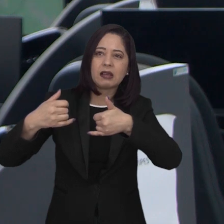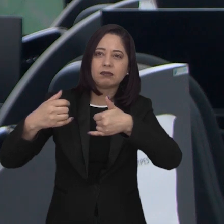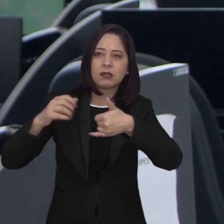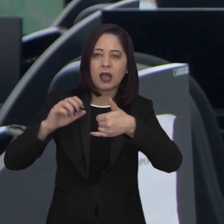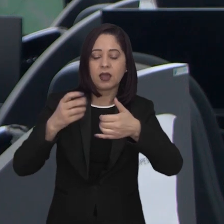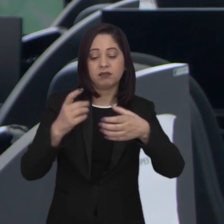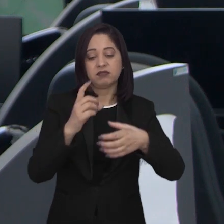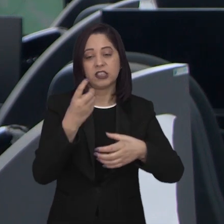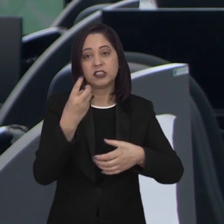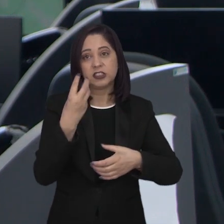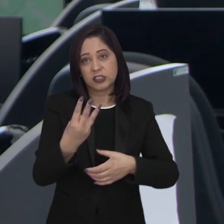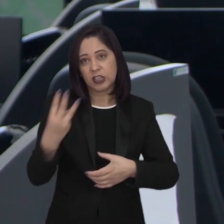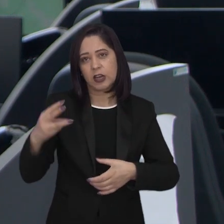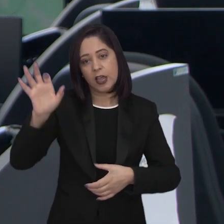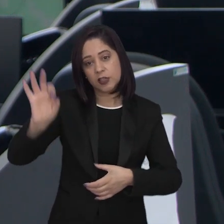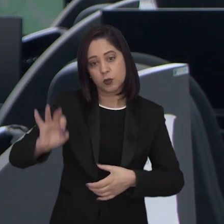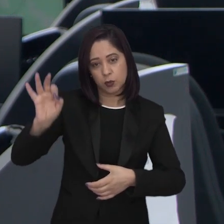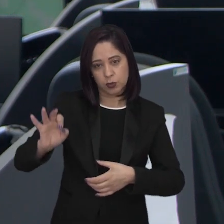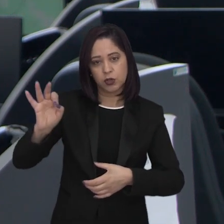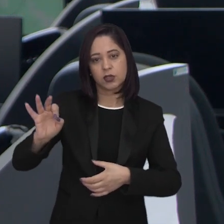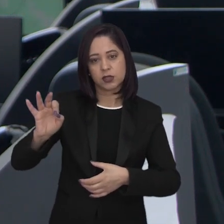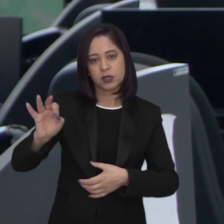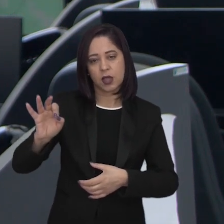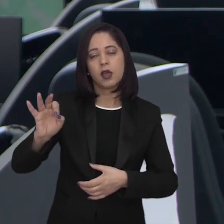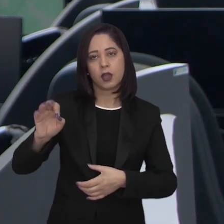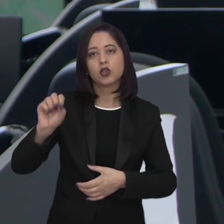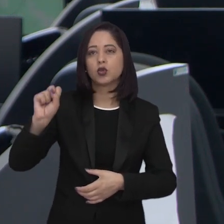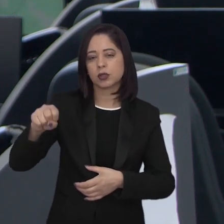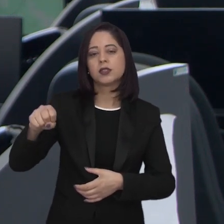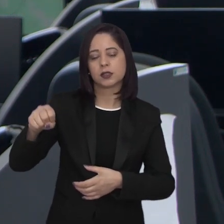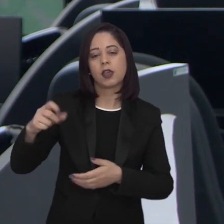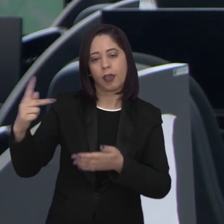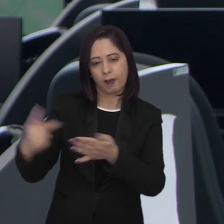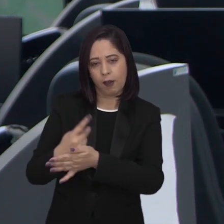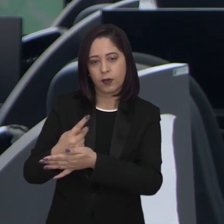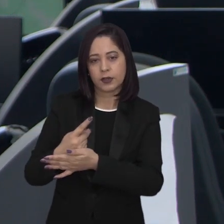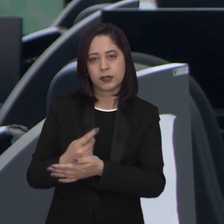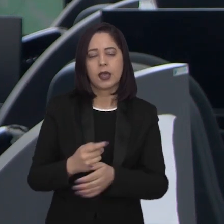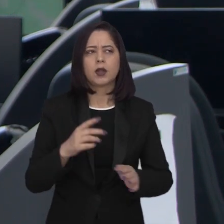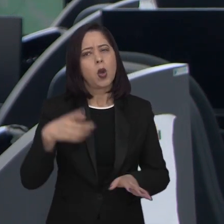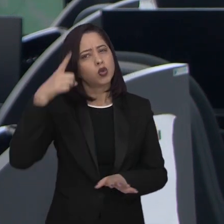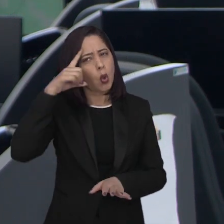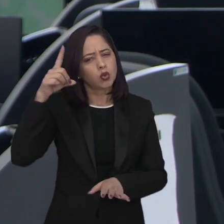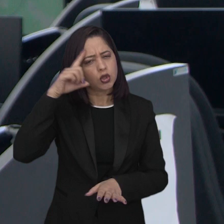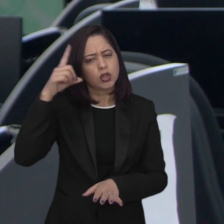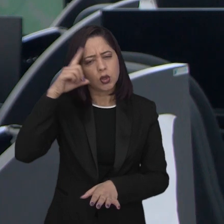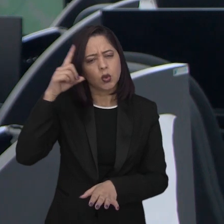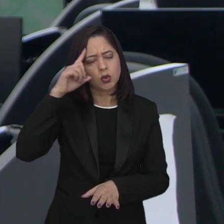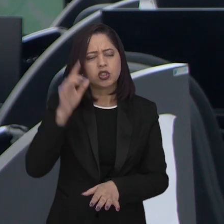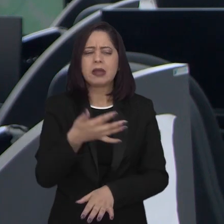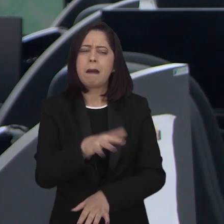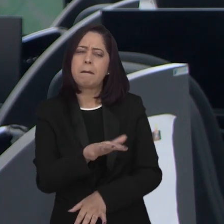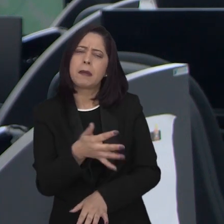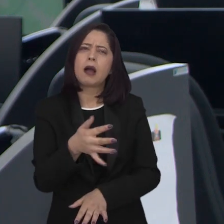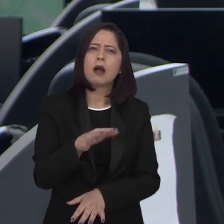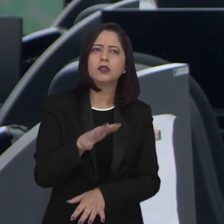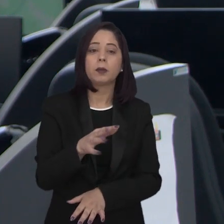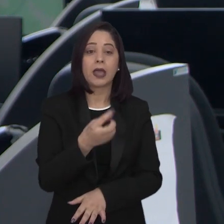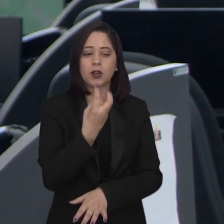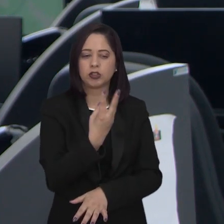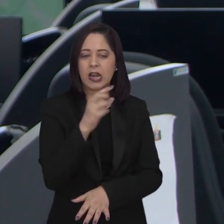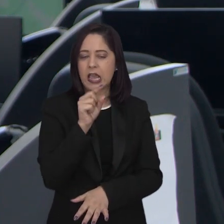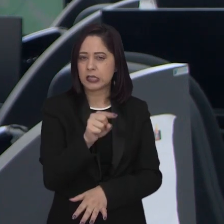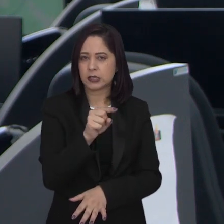de ligações, 1/3 eles são transformados em ocorrências propriamente ditas, tá? E diariamente aqui a gente tem uma base de